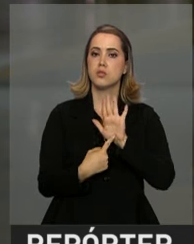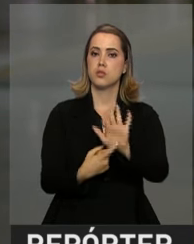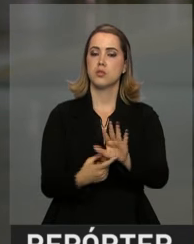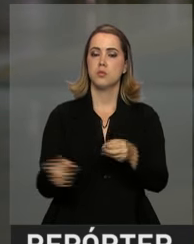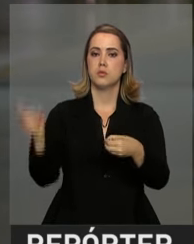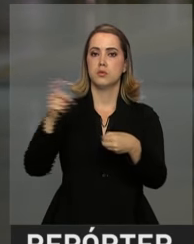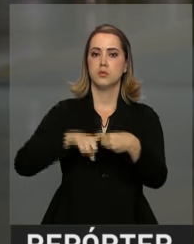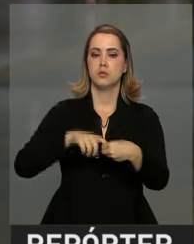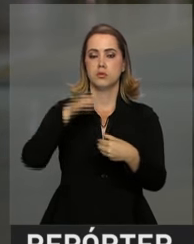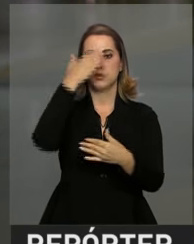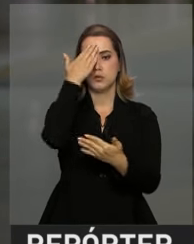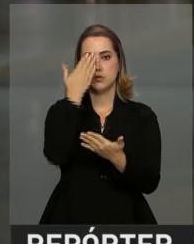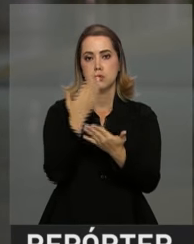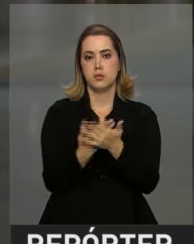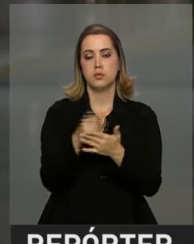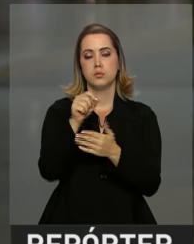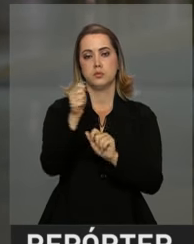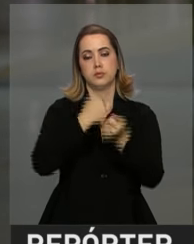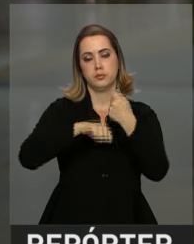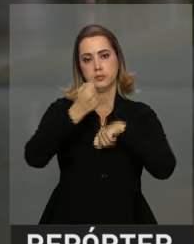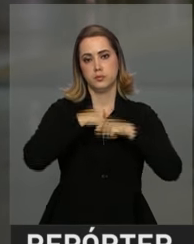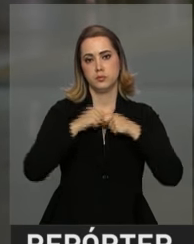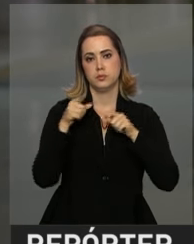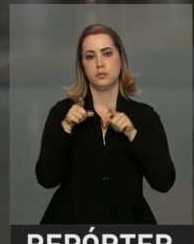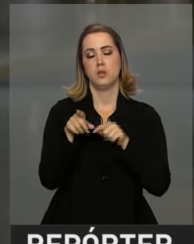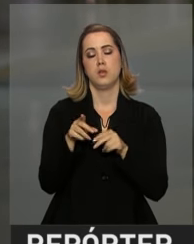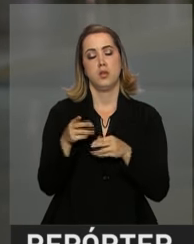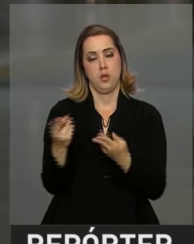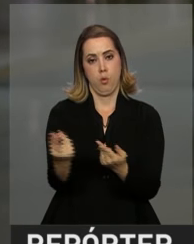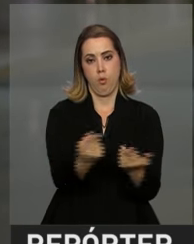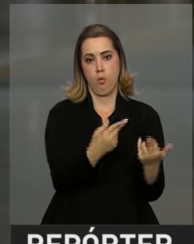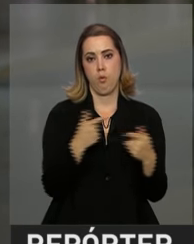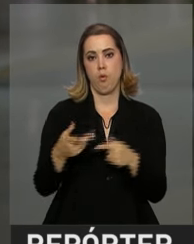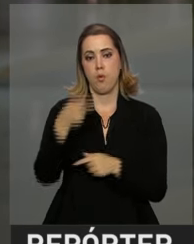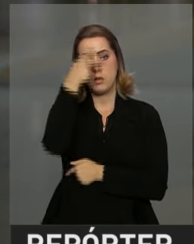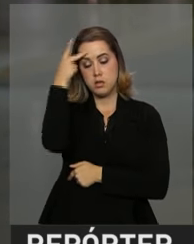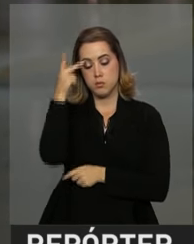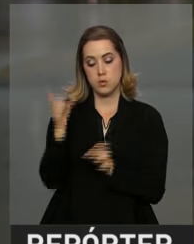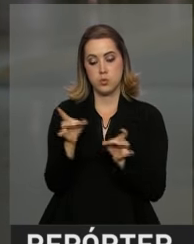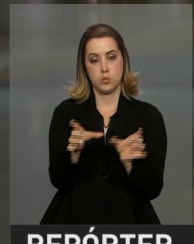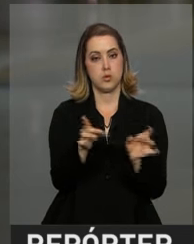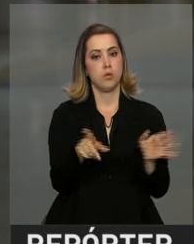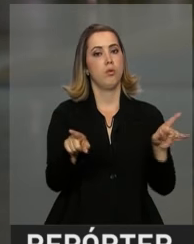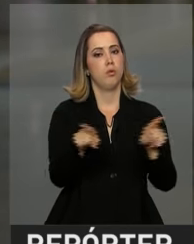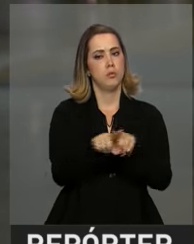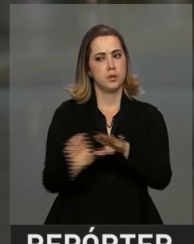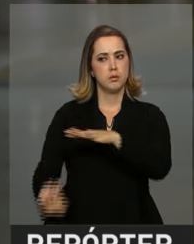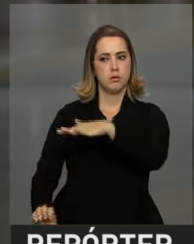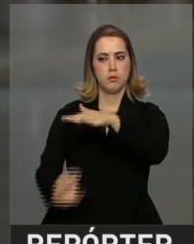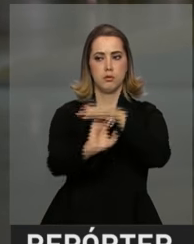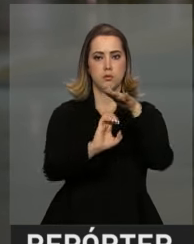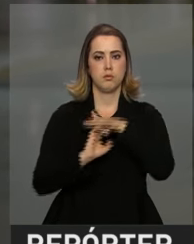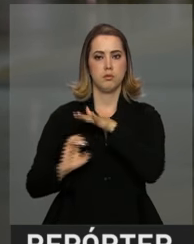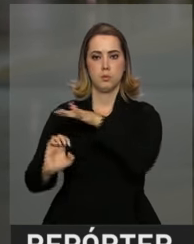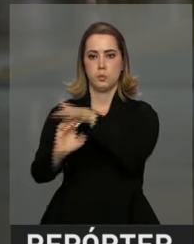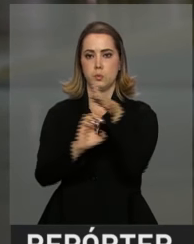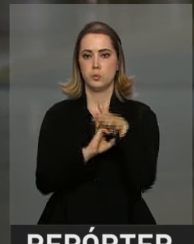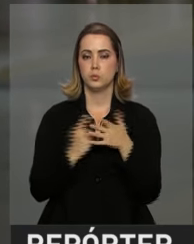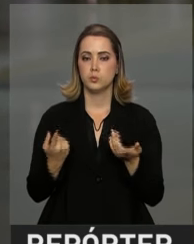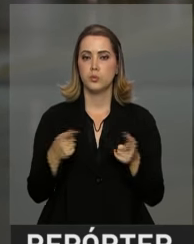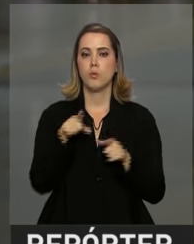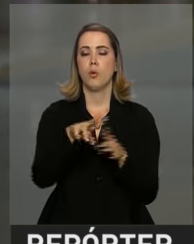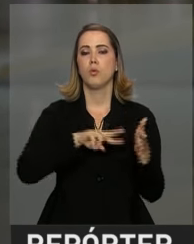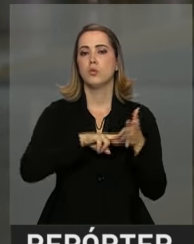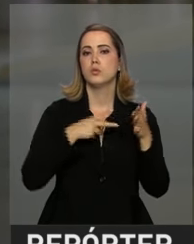recuperação da confiança na economia, tanto por parte dos consumidores quanto por parte dos empresários. Isso significa, segundo o